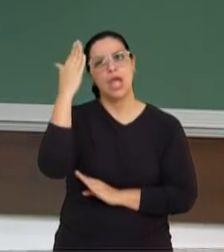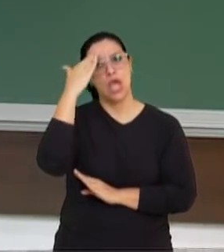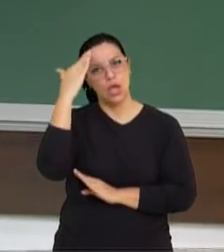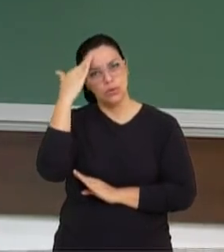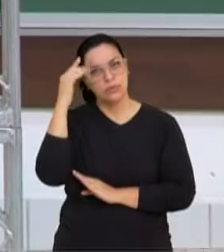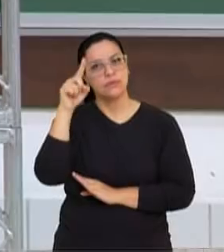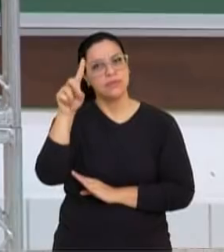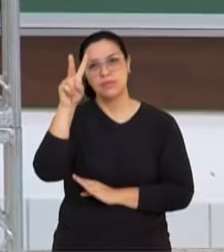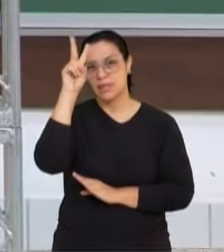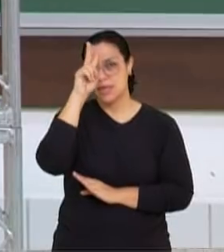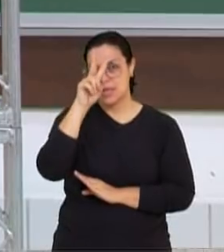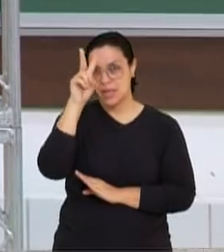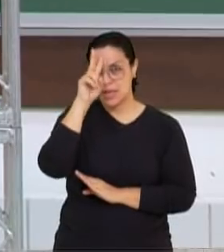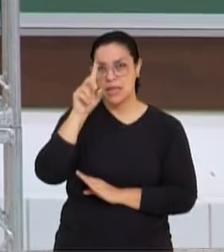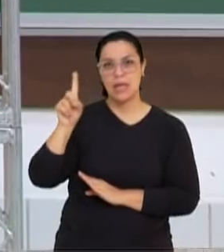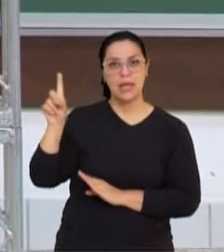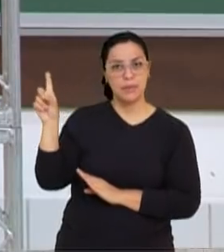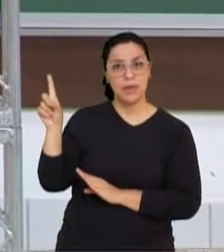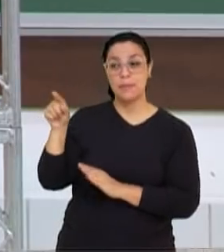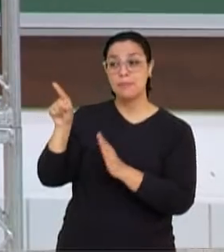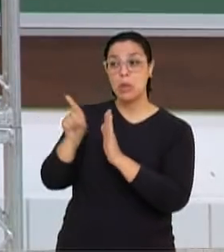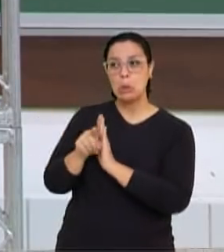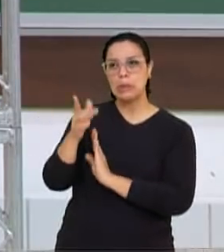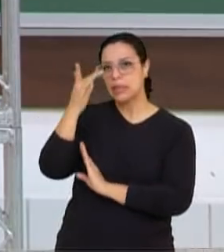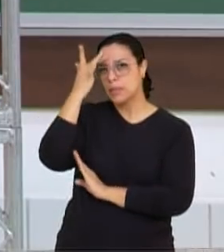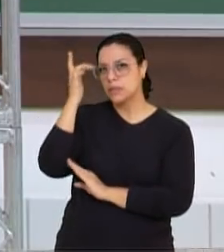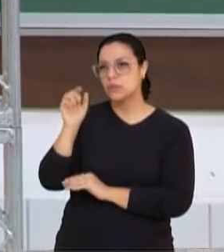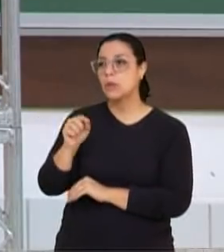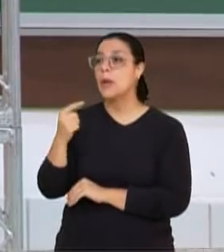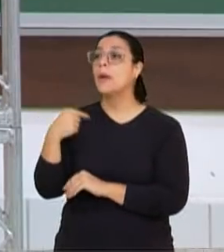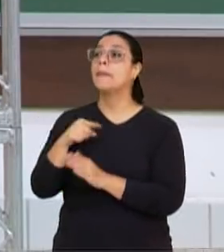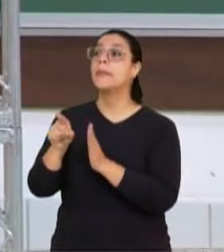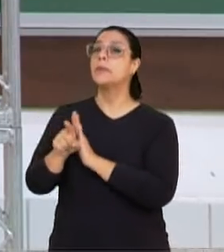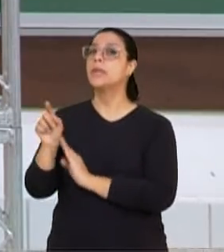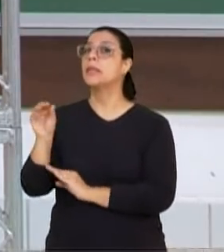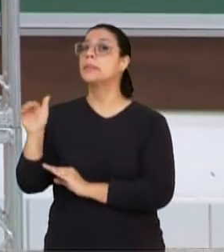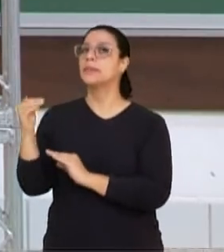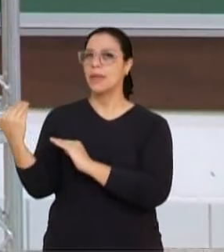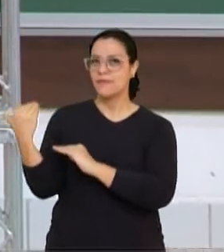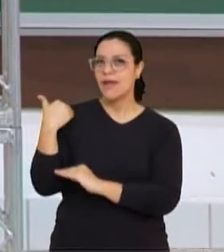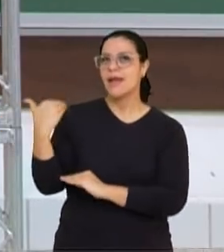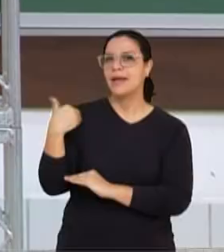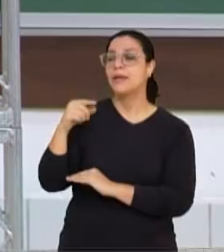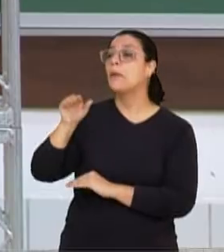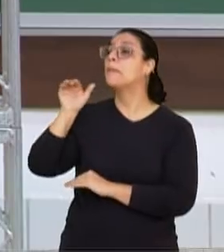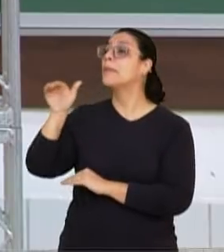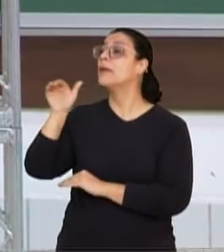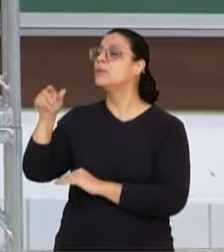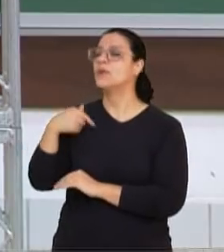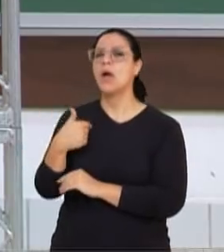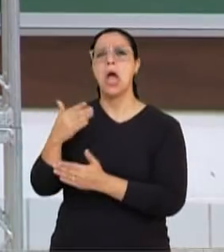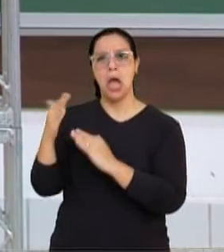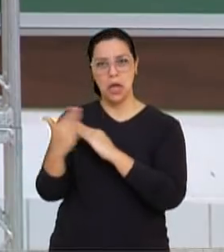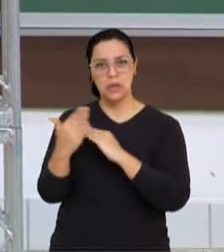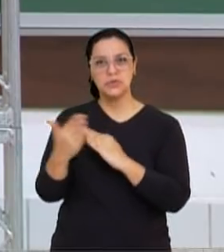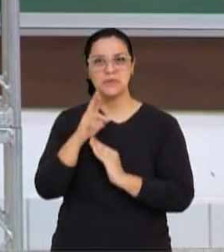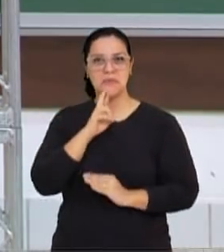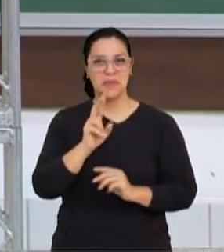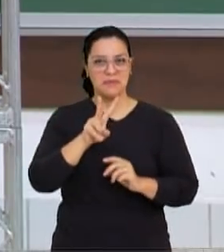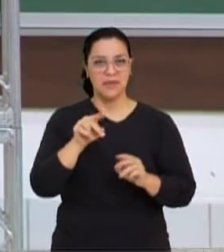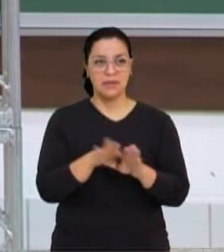lembra. Se não lembra, pergunta para quem está perto, que eu tenho certeza que alguém vai te ajudar a responder essa. Então, vou dar um